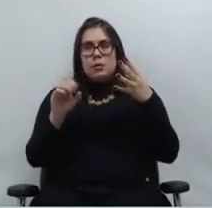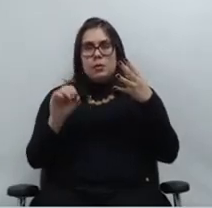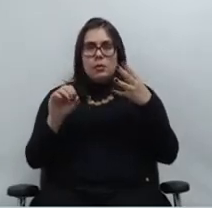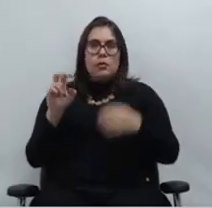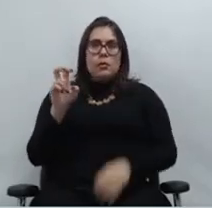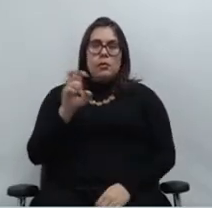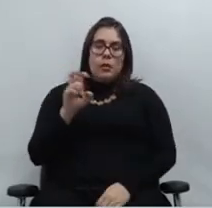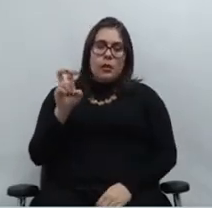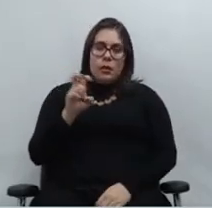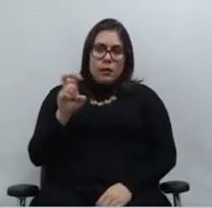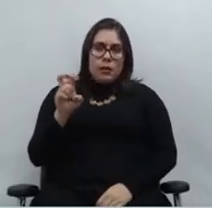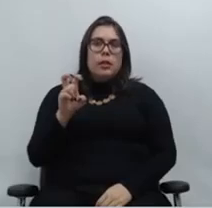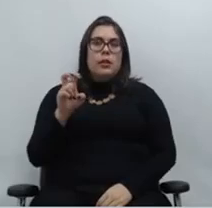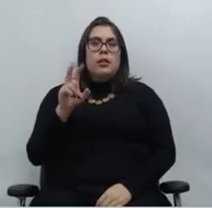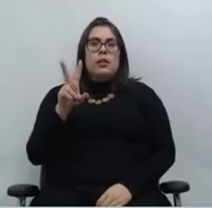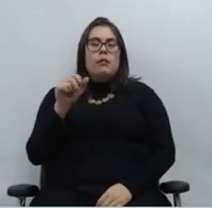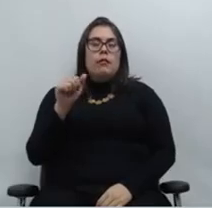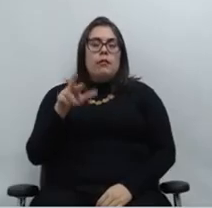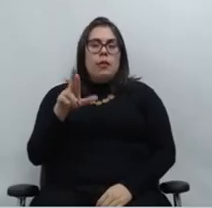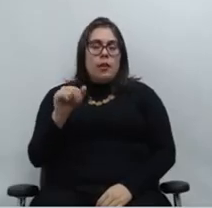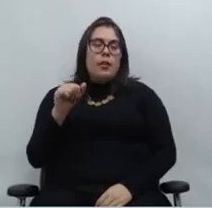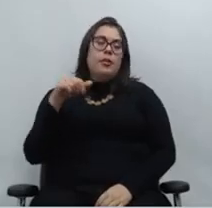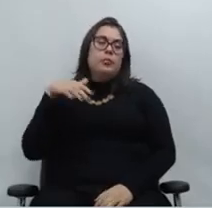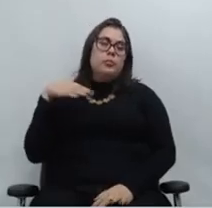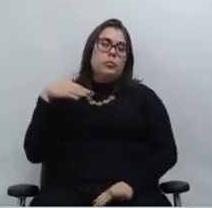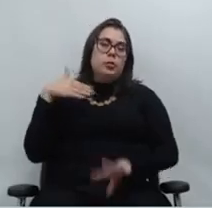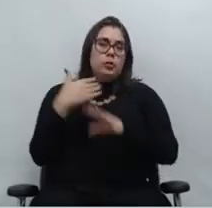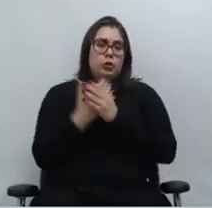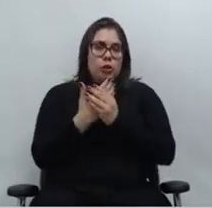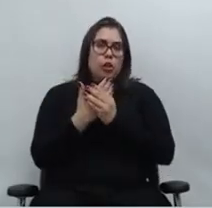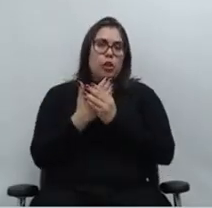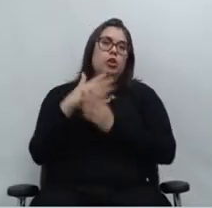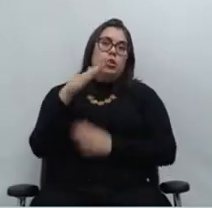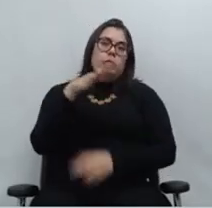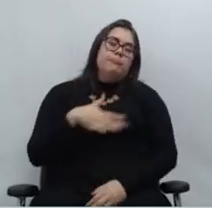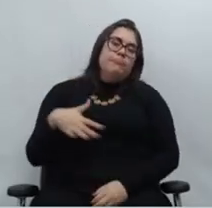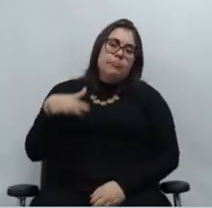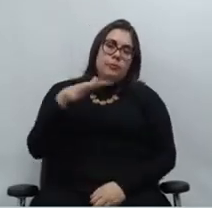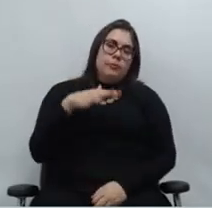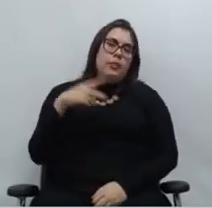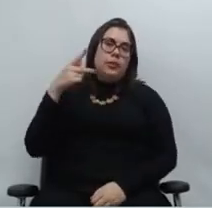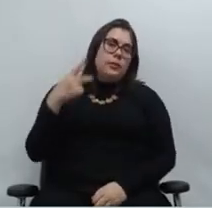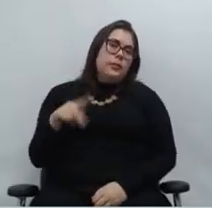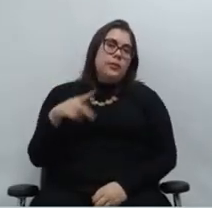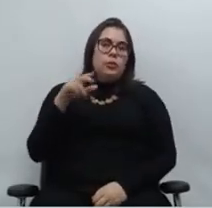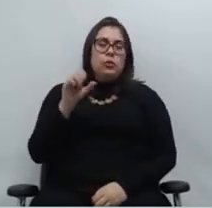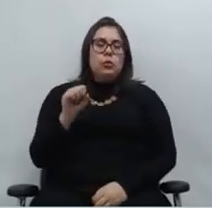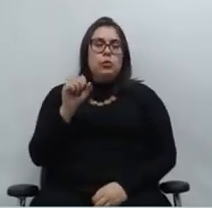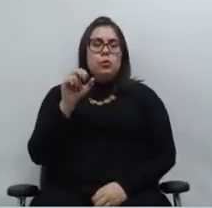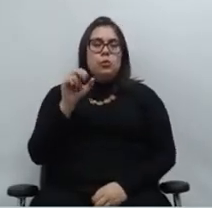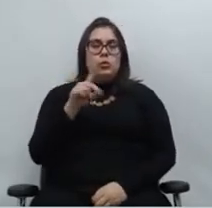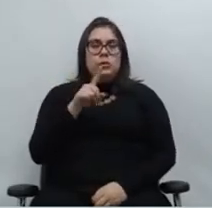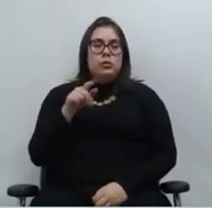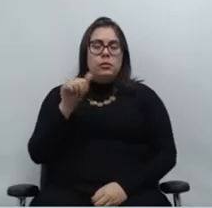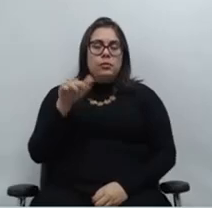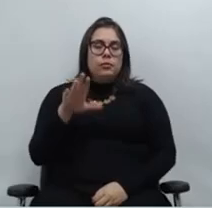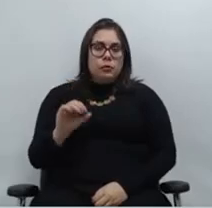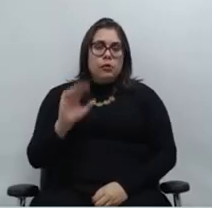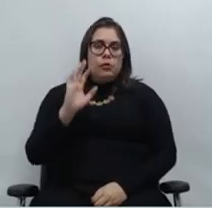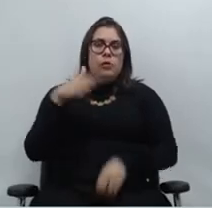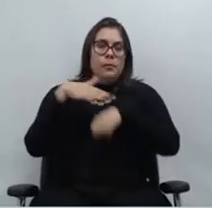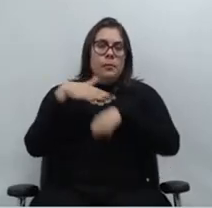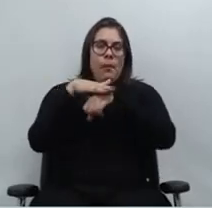5ª Vara Cível, daquela unidade de processamento judicial cível de lá, de Suzano, e já conversamos com o diretor